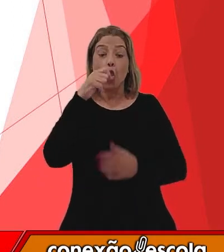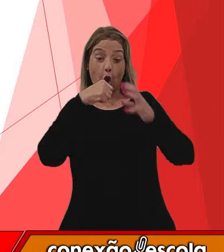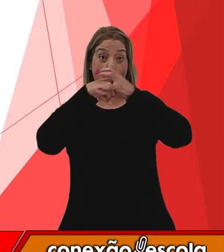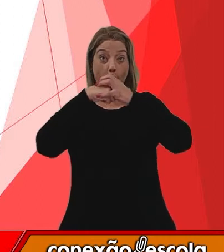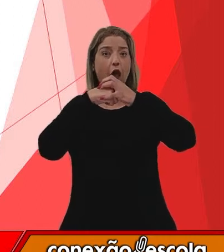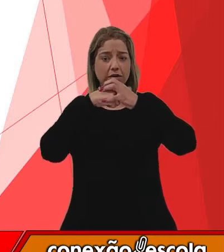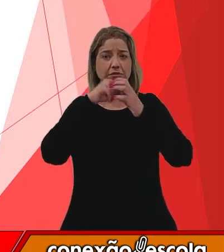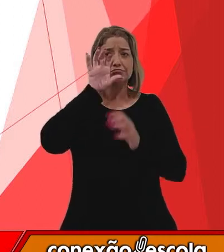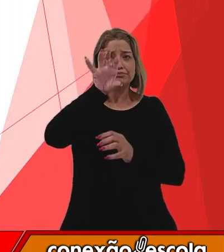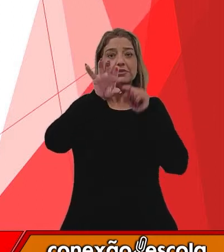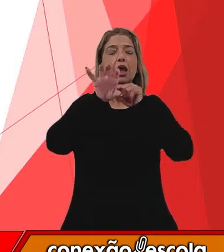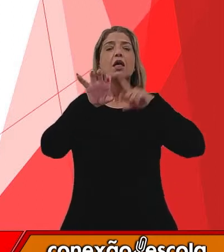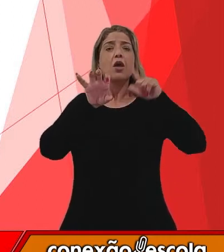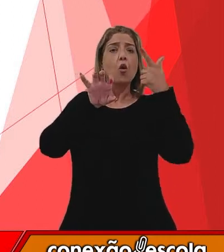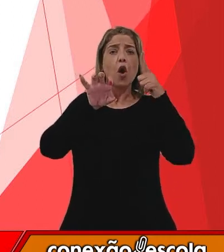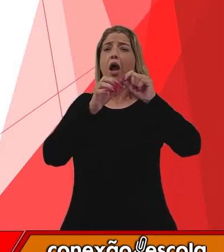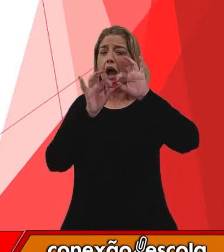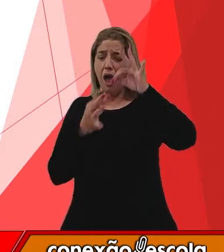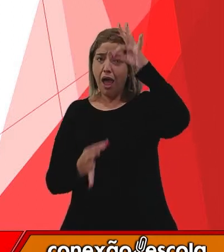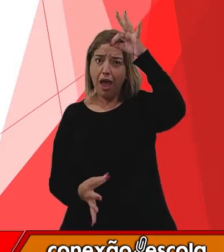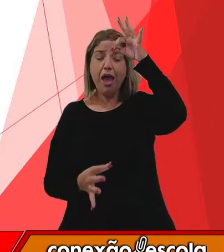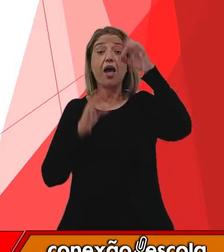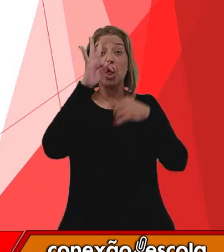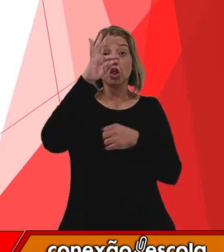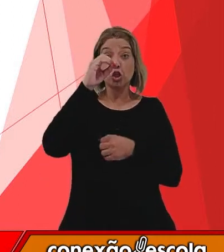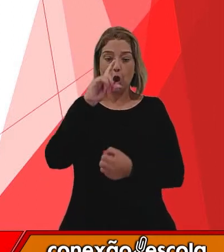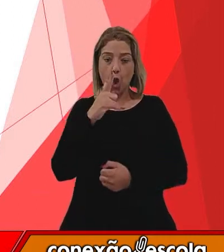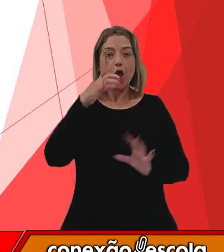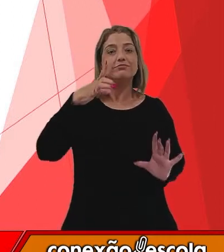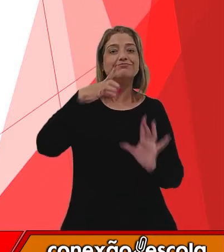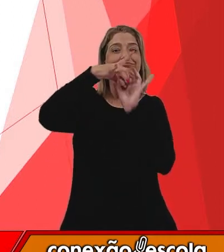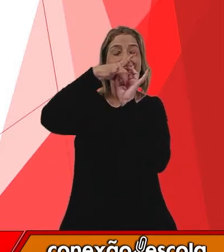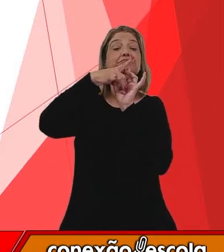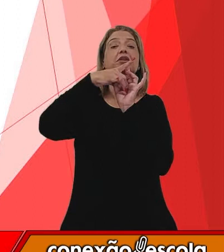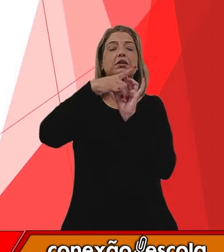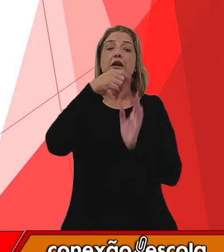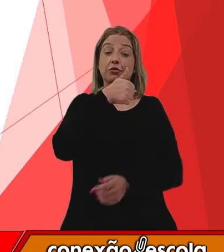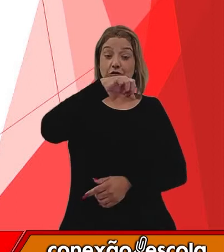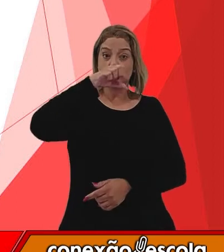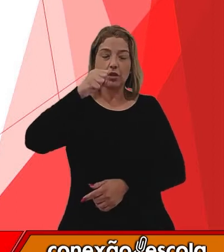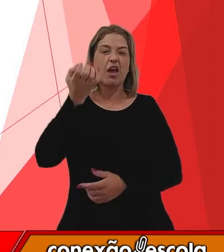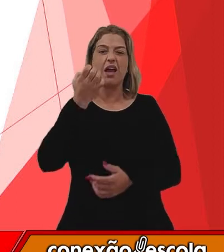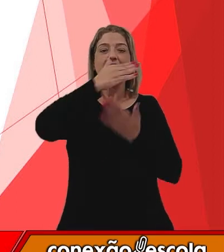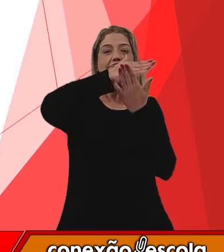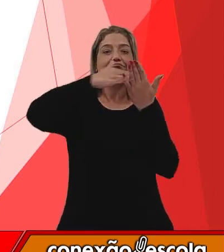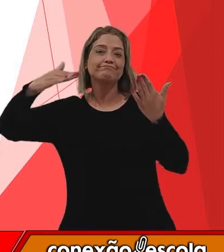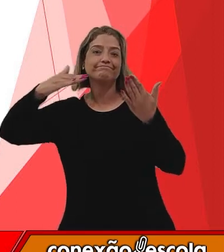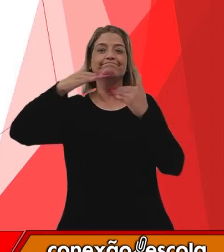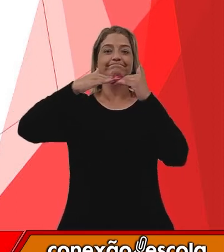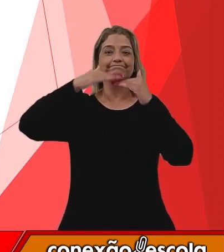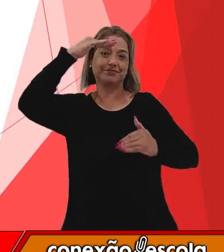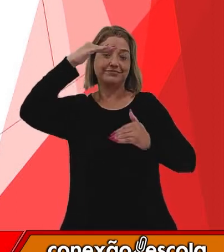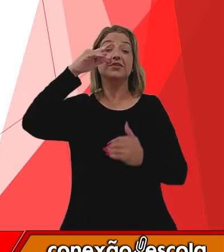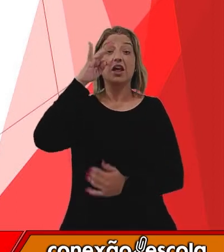grandão. Sim, Goiás e Tocantins eram o mesmo estado. E foi nesse ano de 1988 que ocorreu essa divisão. Sendo assim, Tocantins